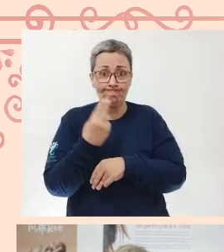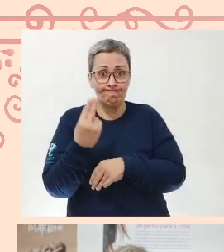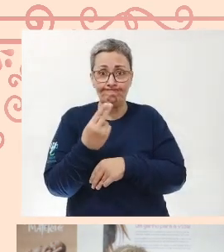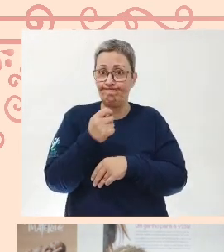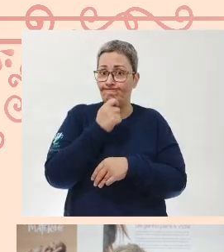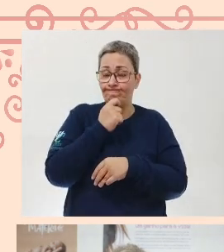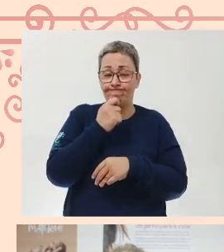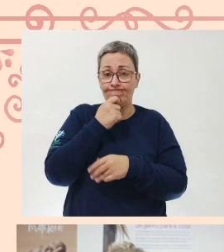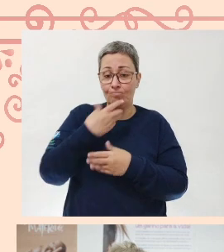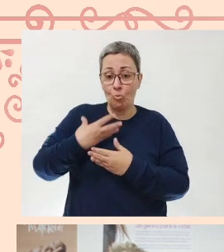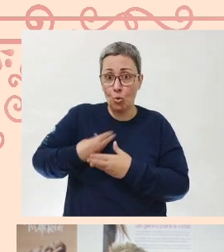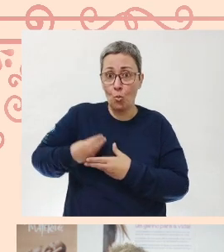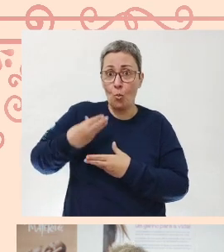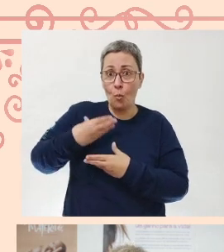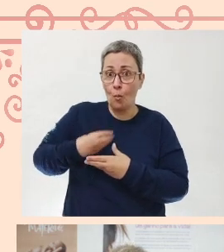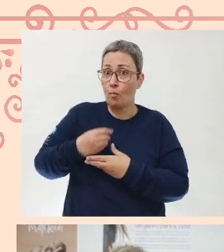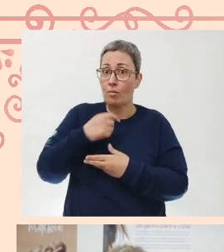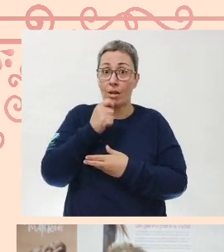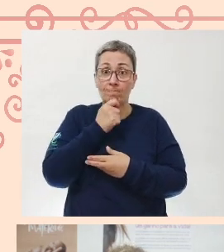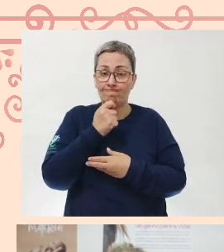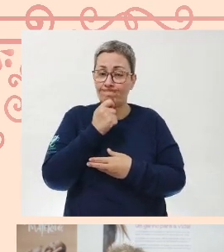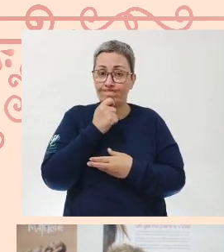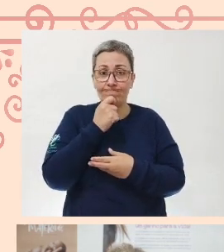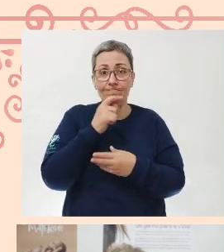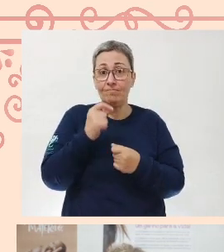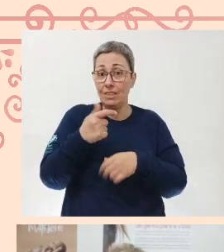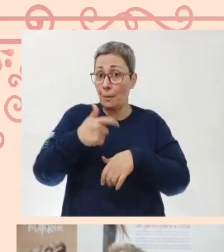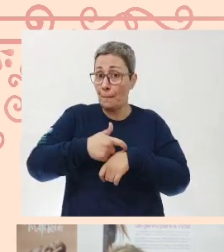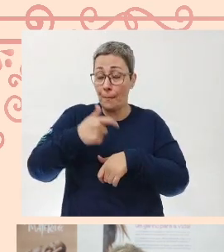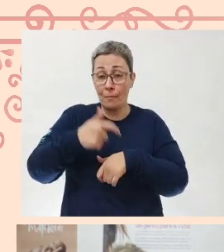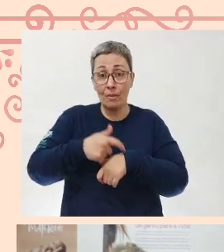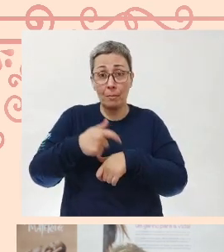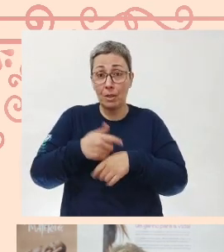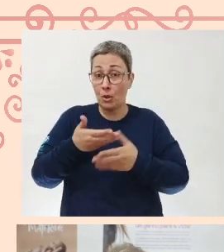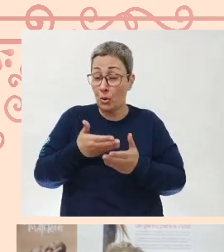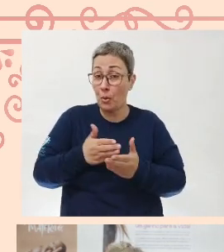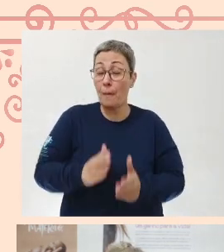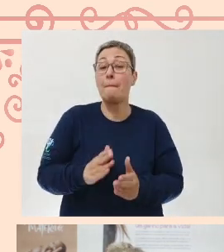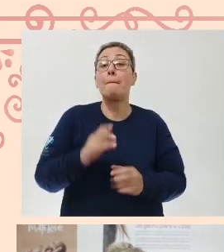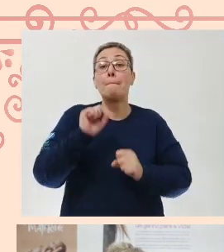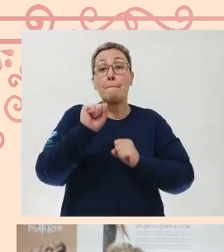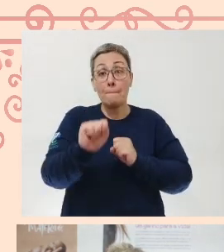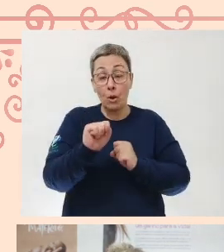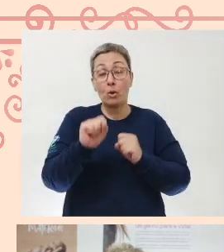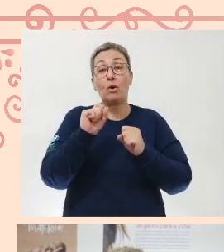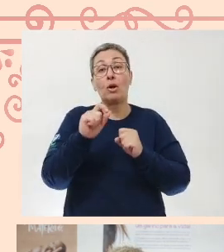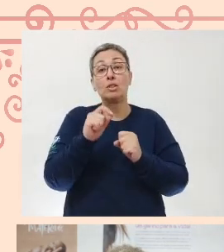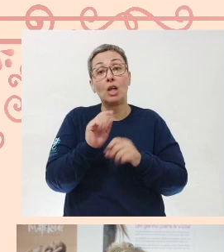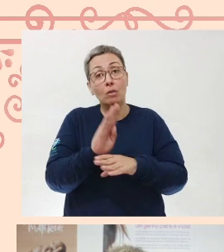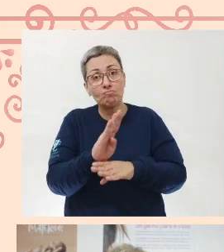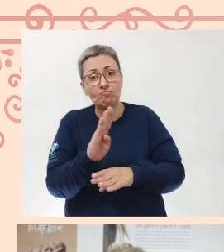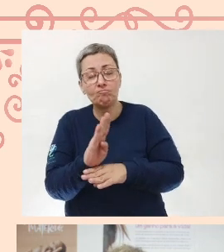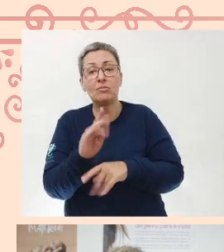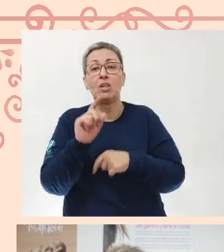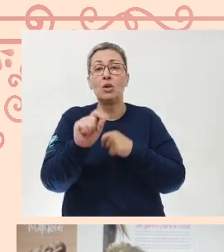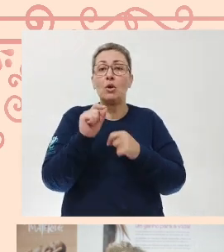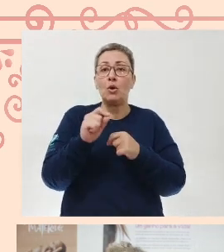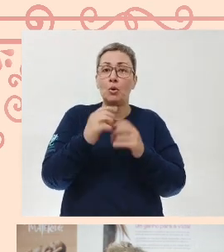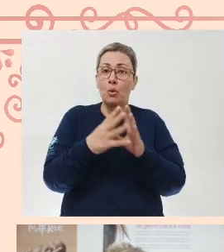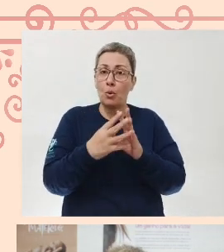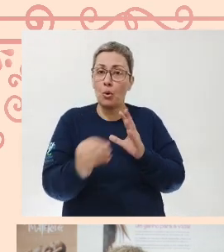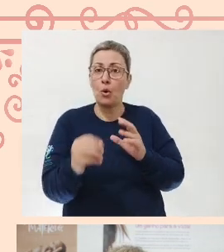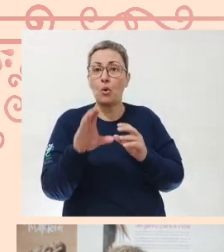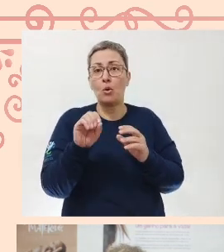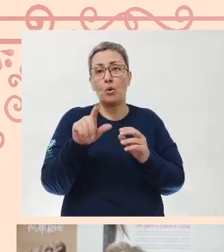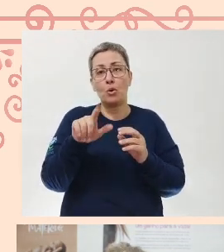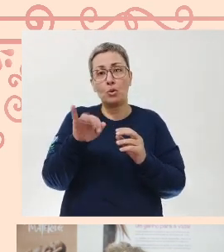que não esteja em condições de realizar a primeira mamada nesse momento do nascimento, possa ser beneficiado